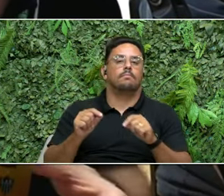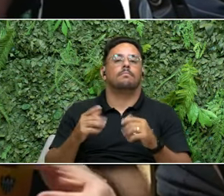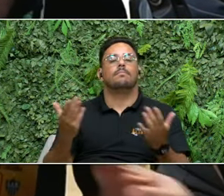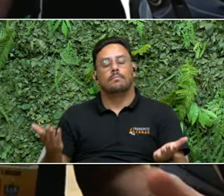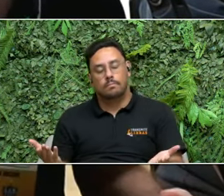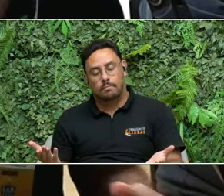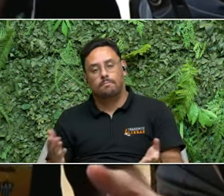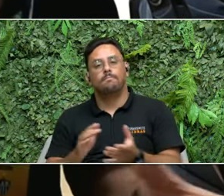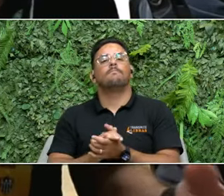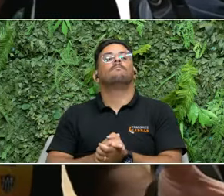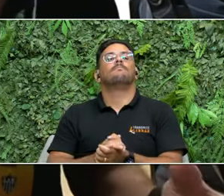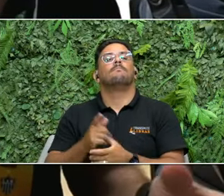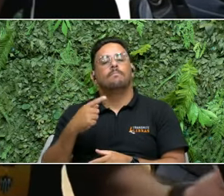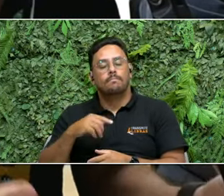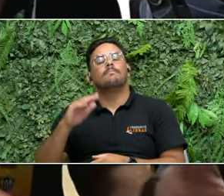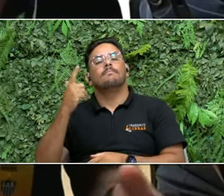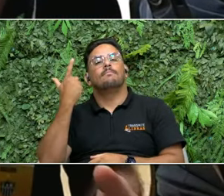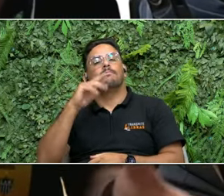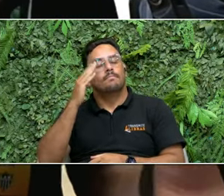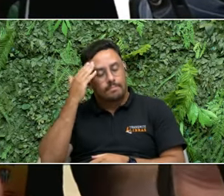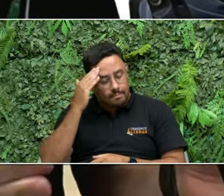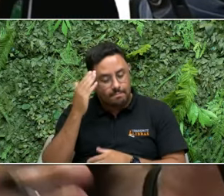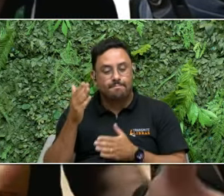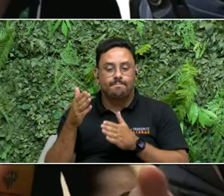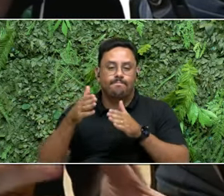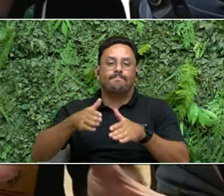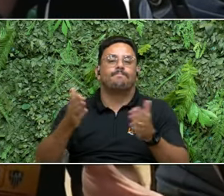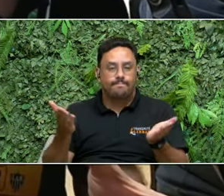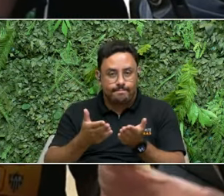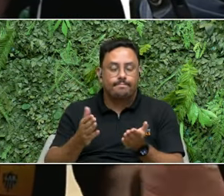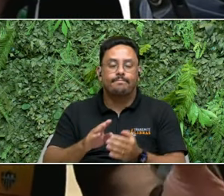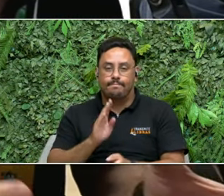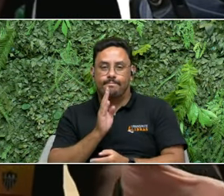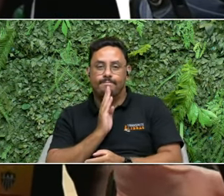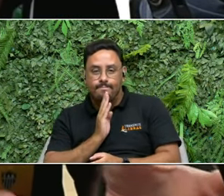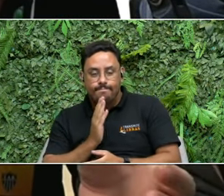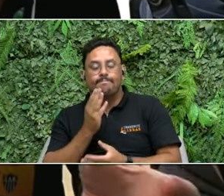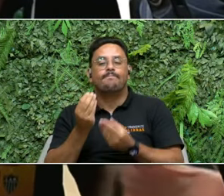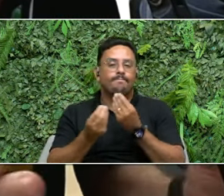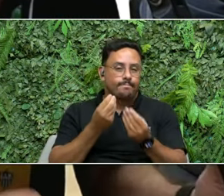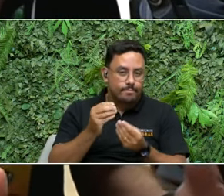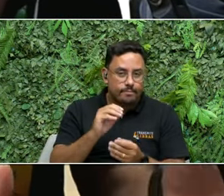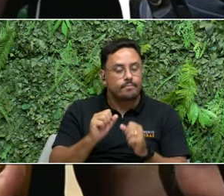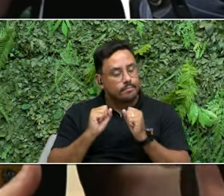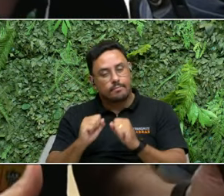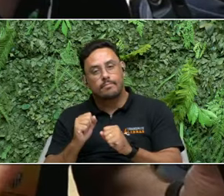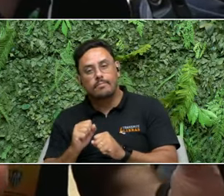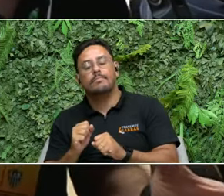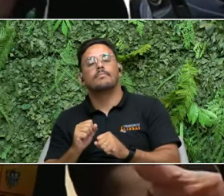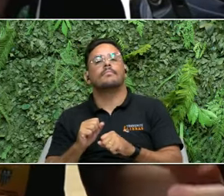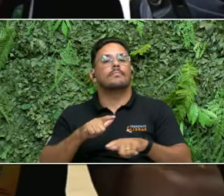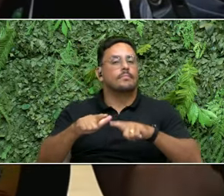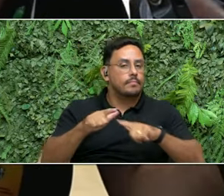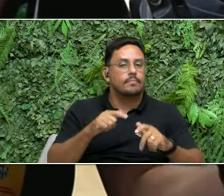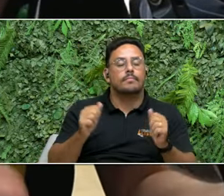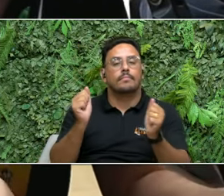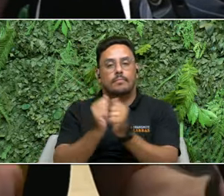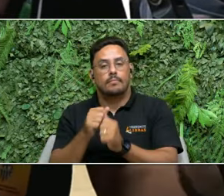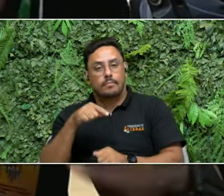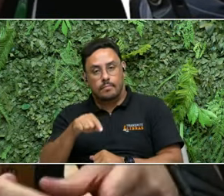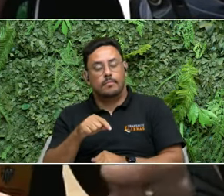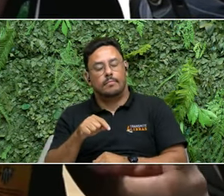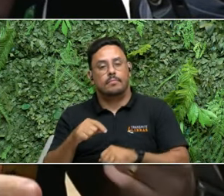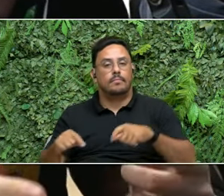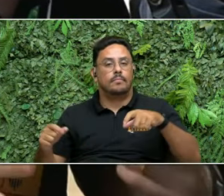né mas a gente entende tá chegando agora mas ele vai conhecer com quem ele pode vai saber com quem ele pode contar com quem não pode contar para esse tipo de